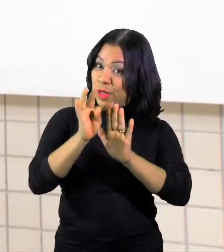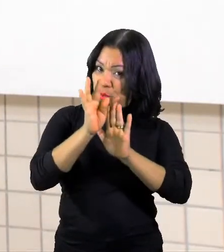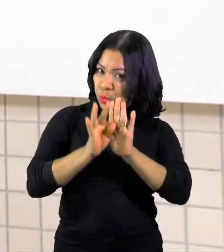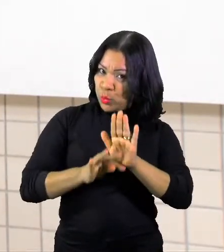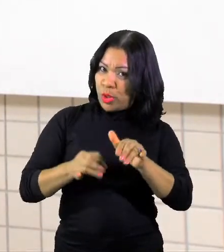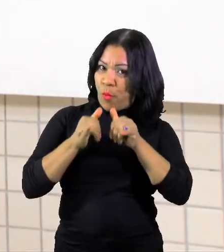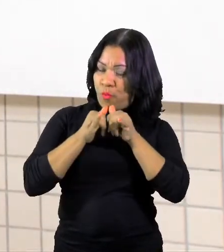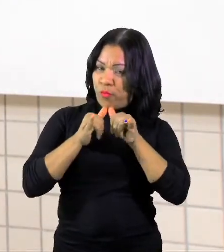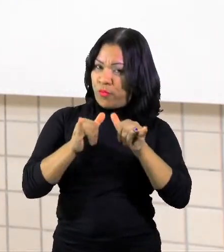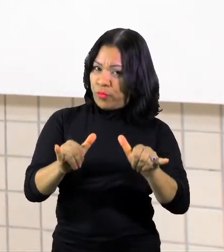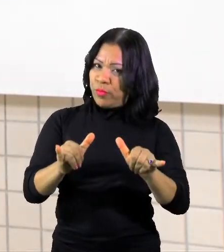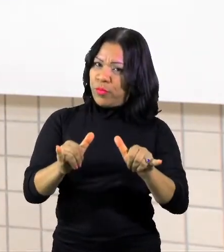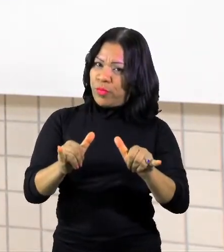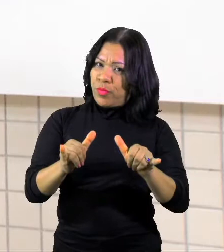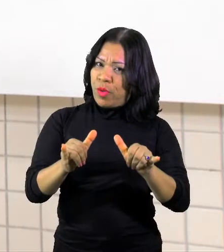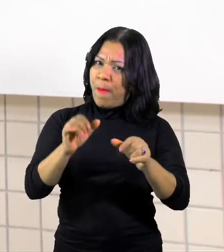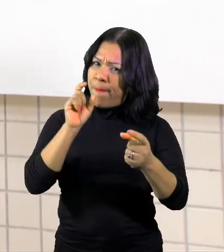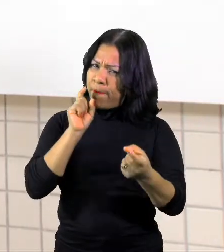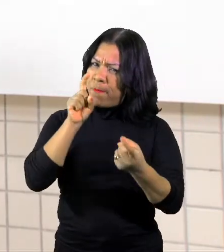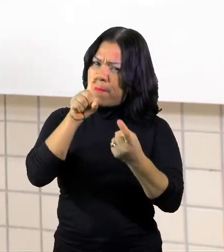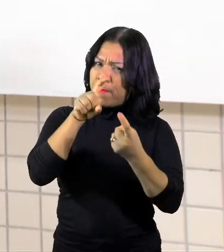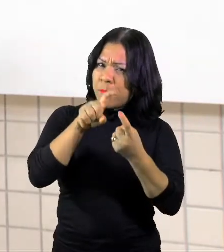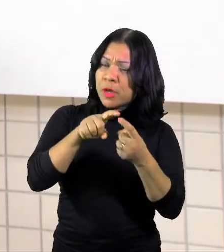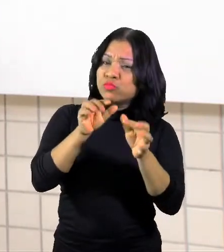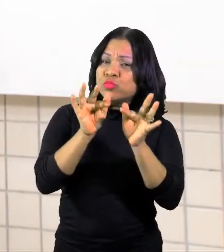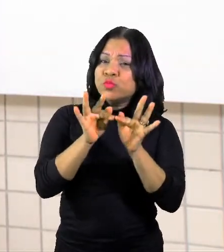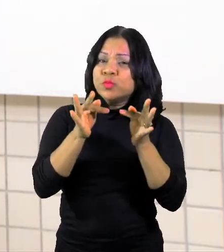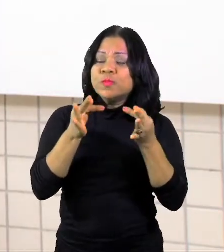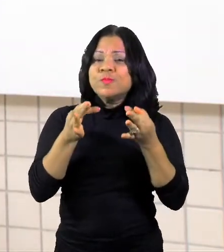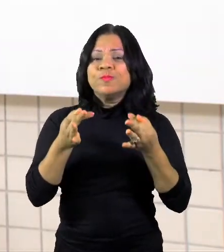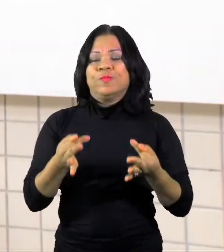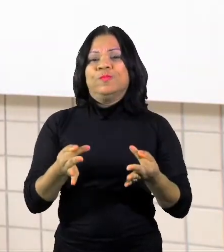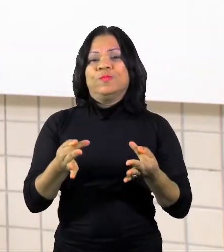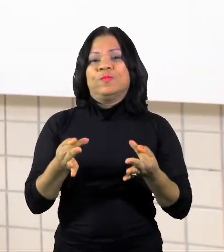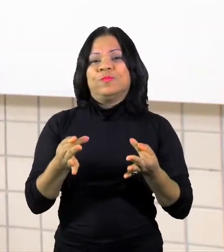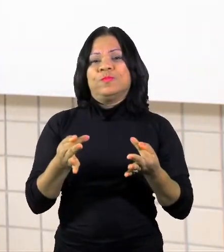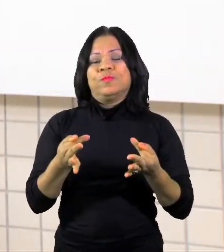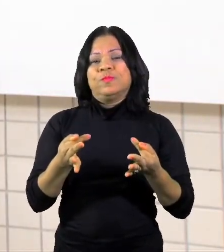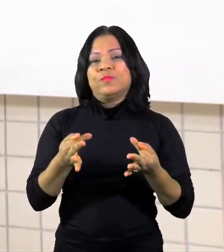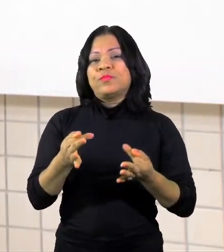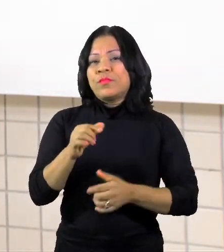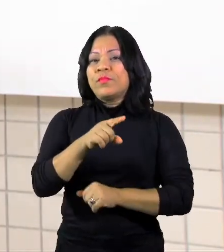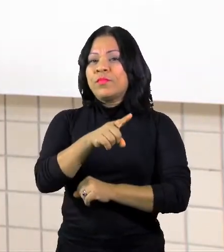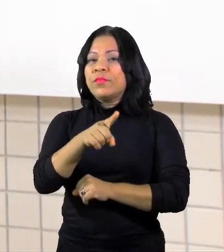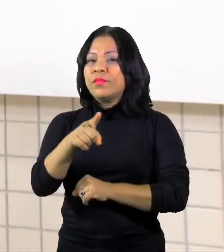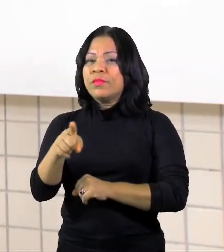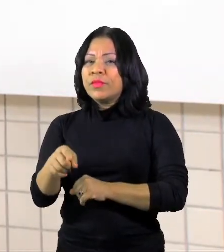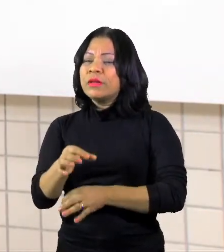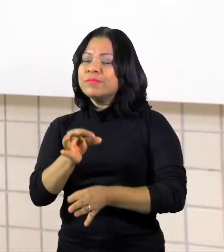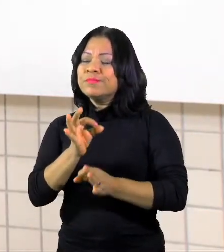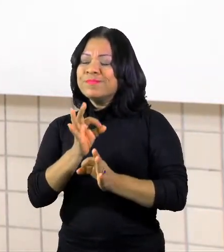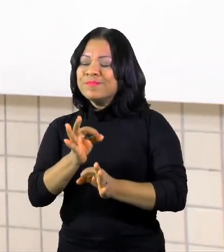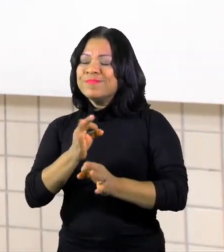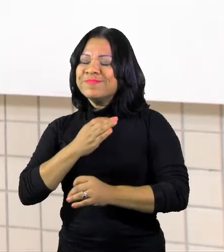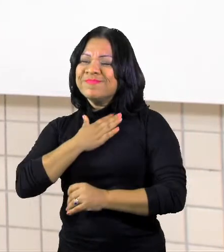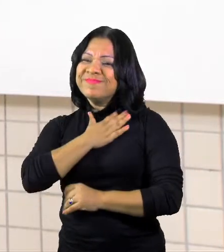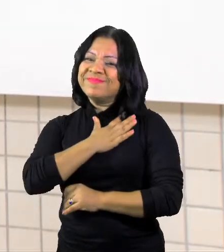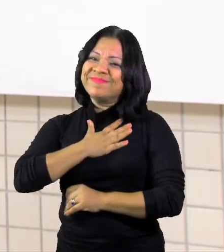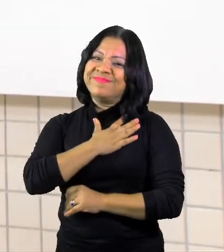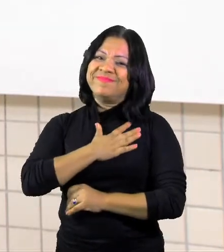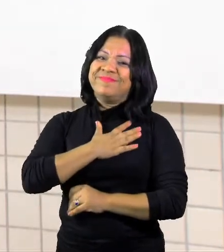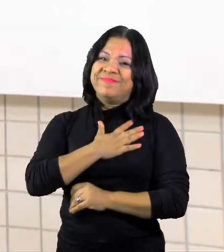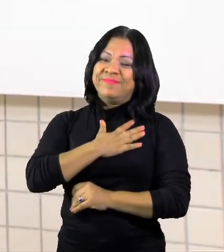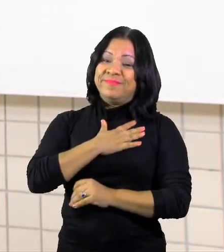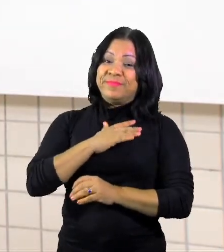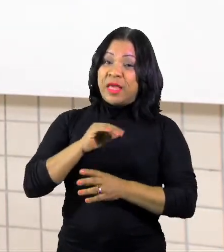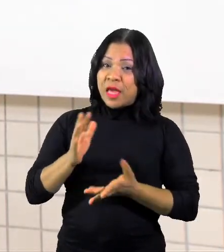informativo bem objetivo, bem simples e que vocês com certeza vão gostar. É sobre um